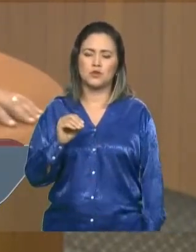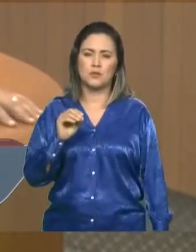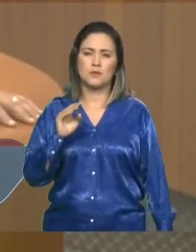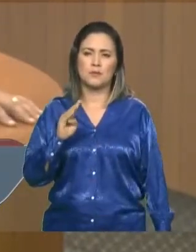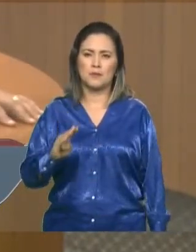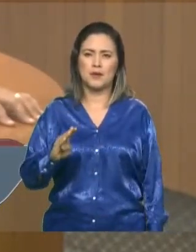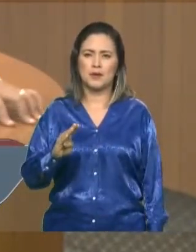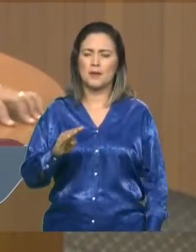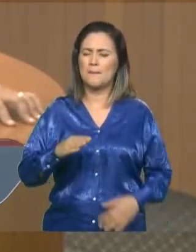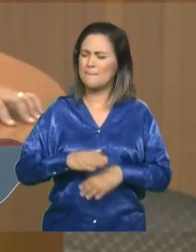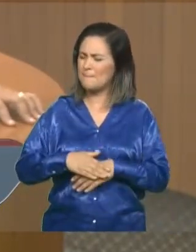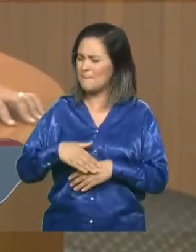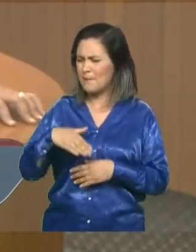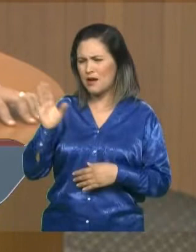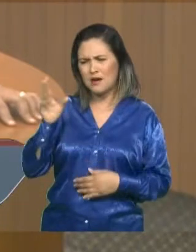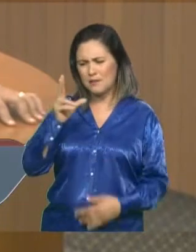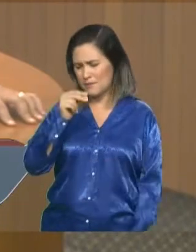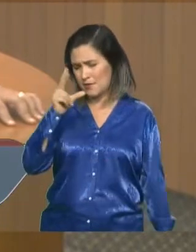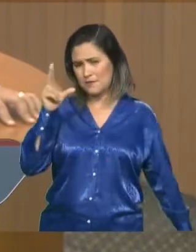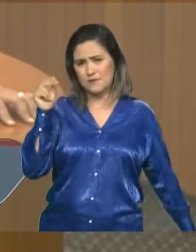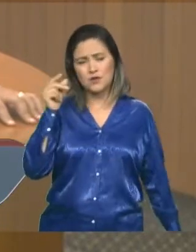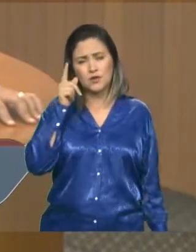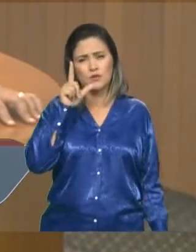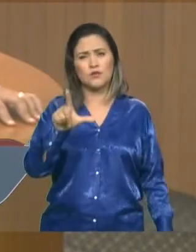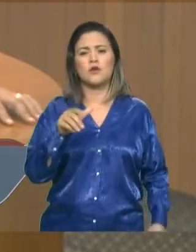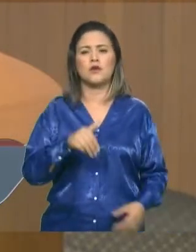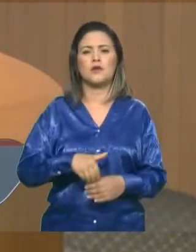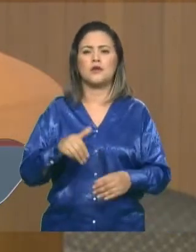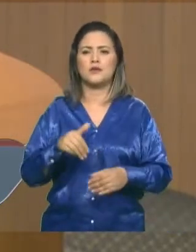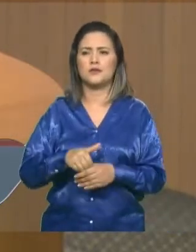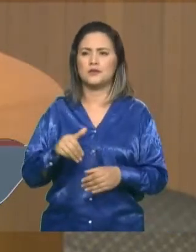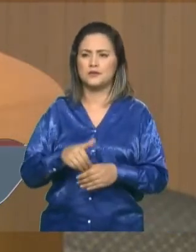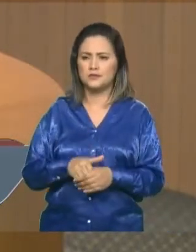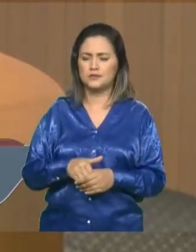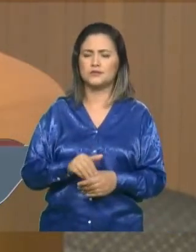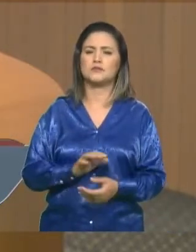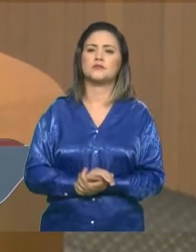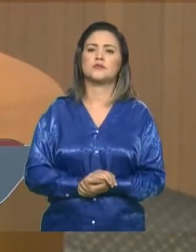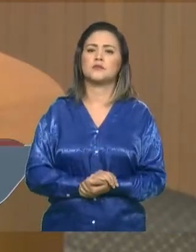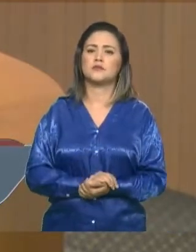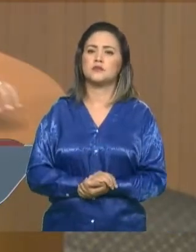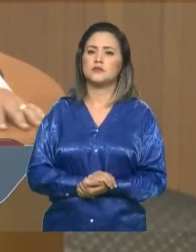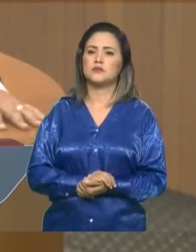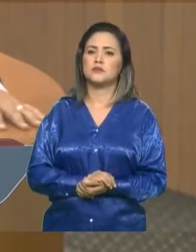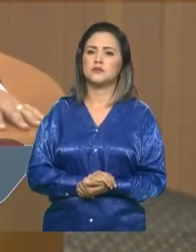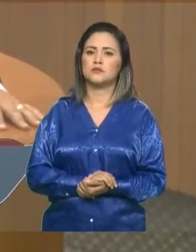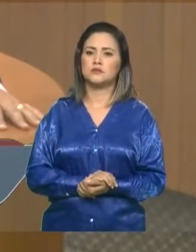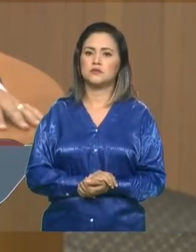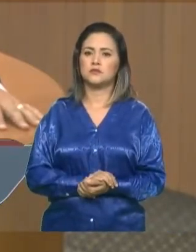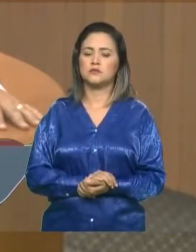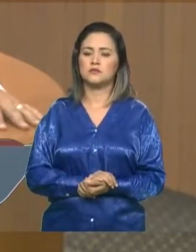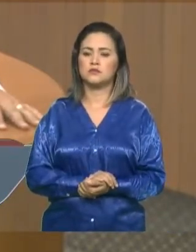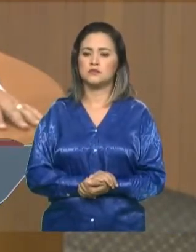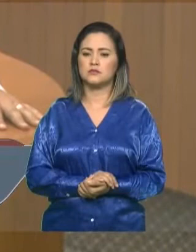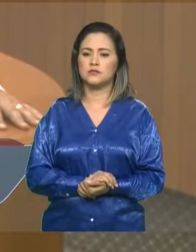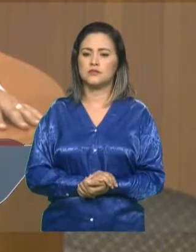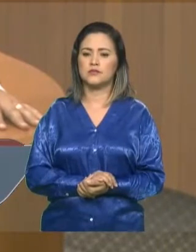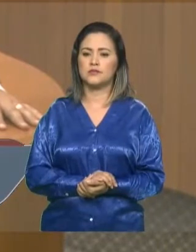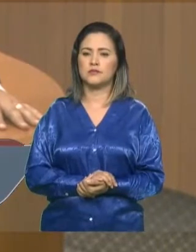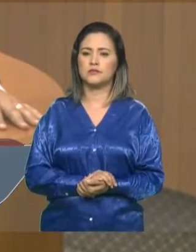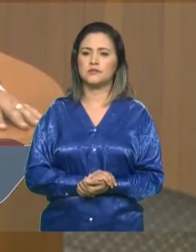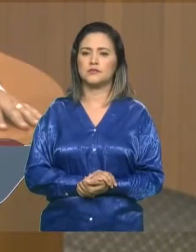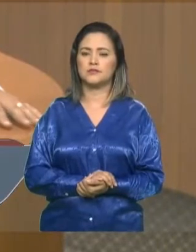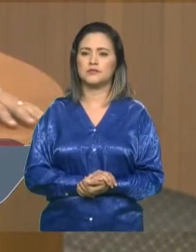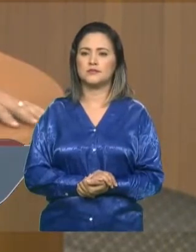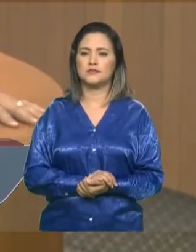tem prefeitos eleitos neste momento e se prepara para grandes desafios, não numa